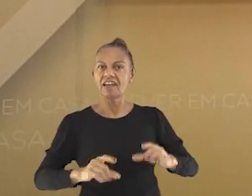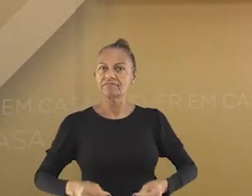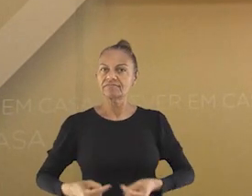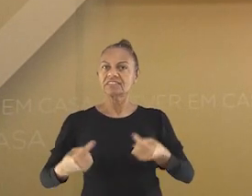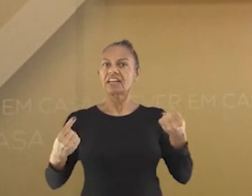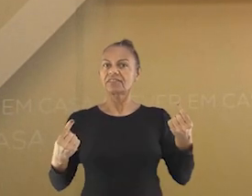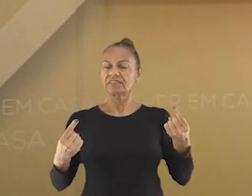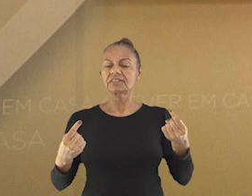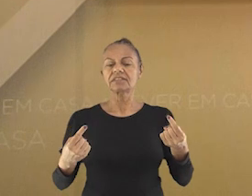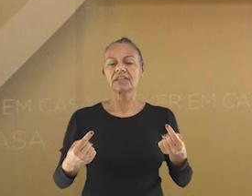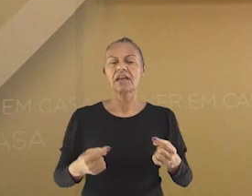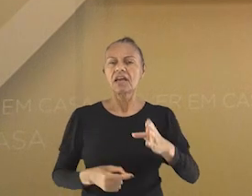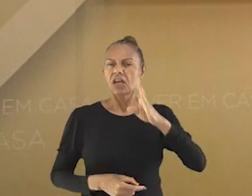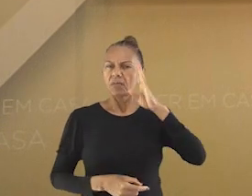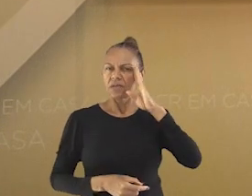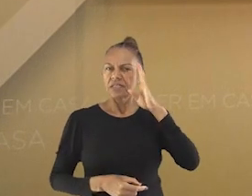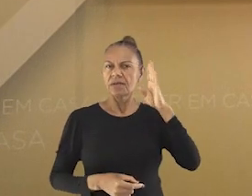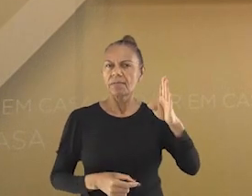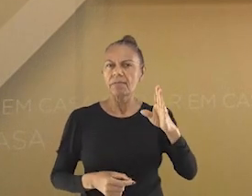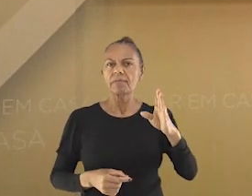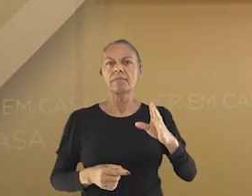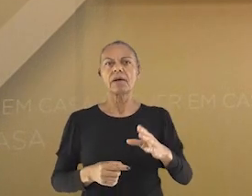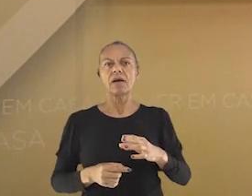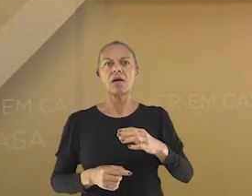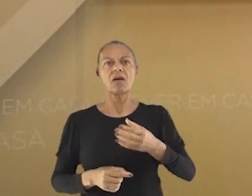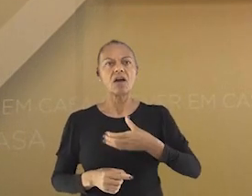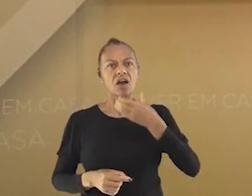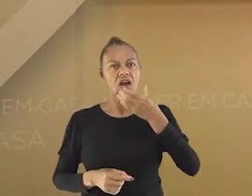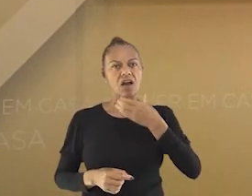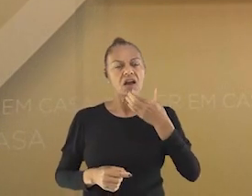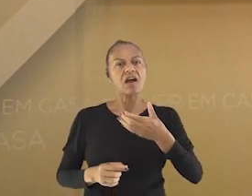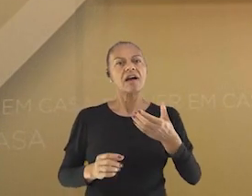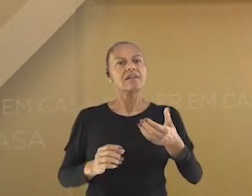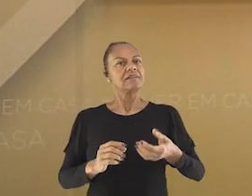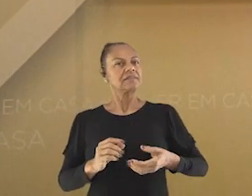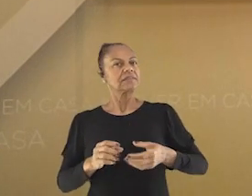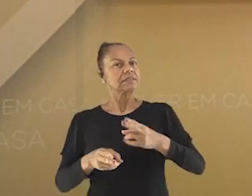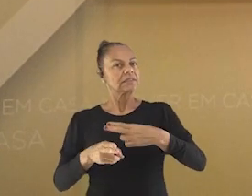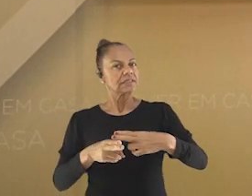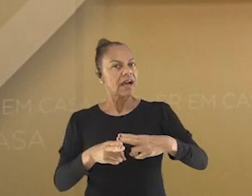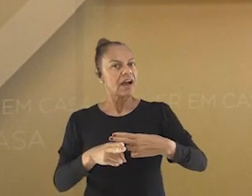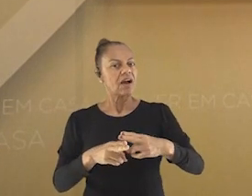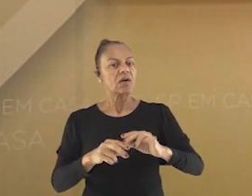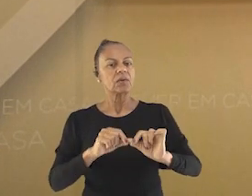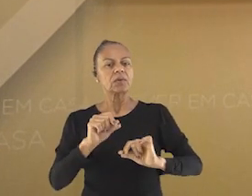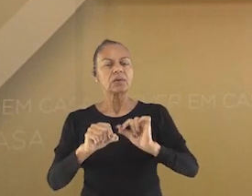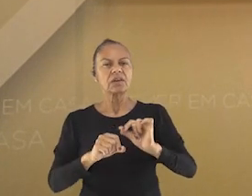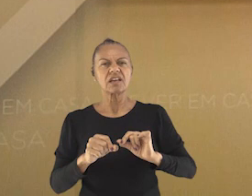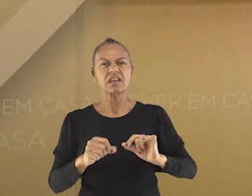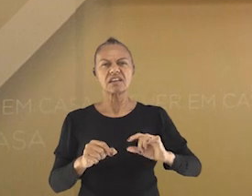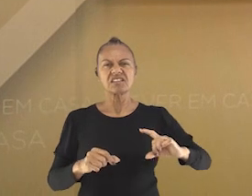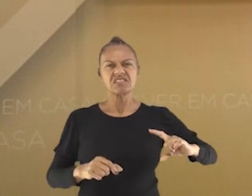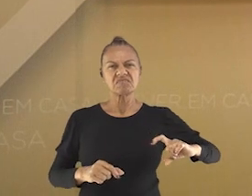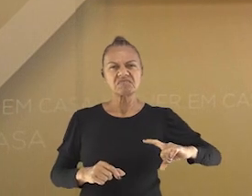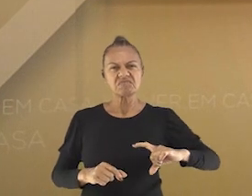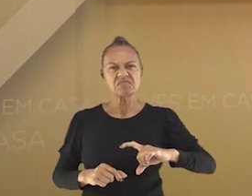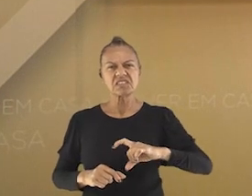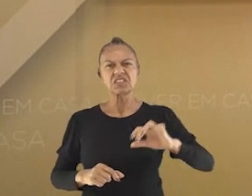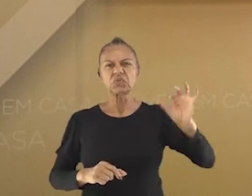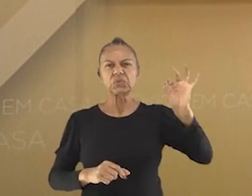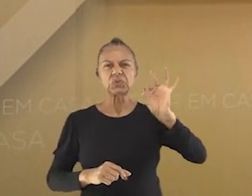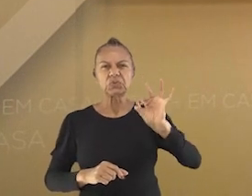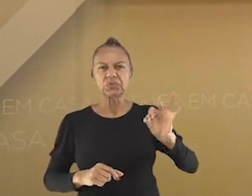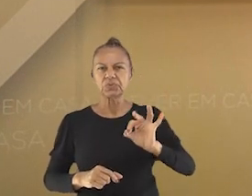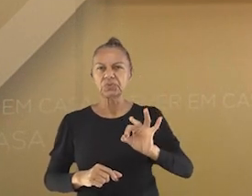desafiadora. Um dos principais freios da produção nacional de cacau, sem dúvidas, é a incidência